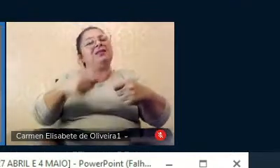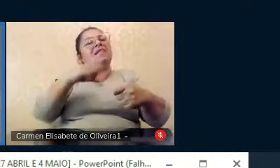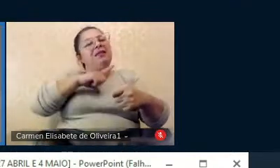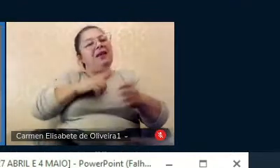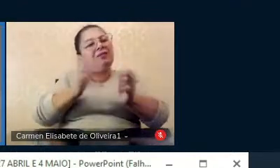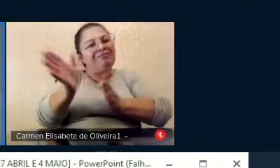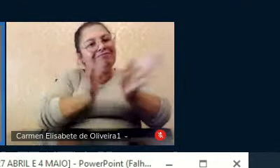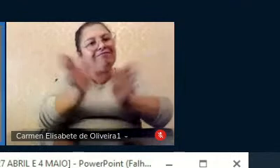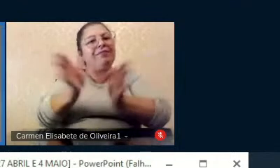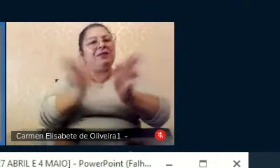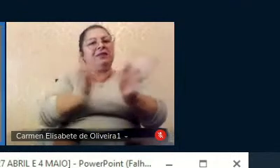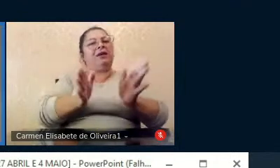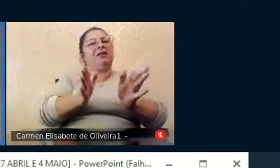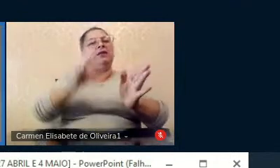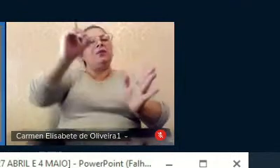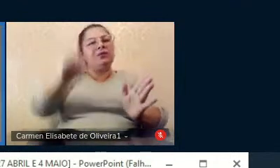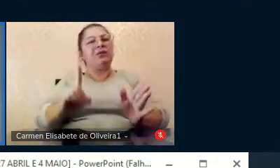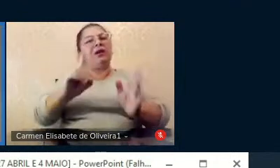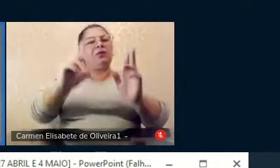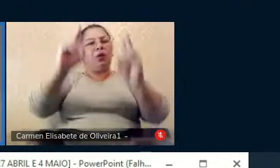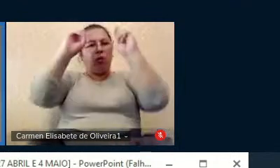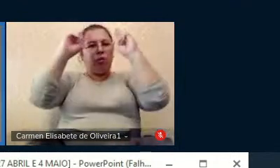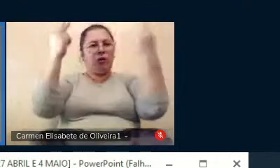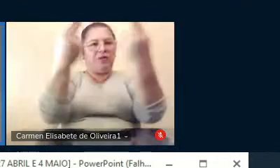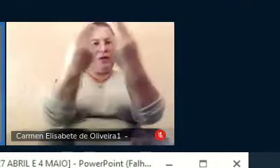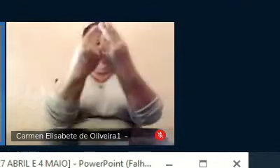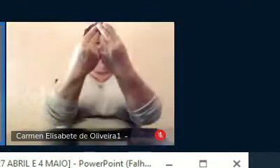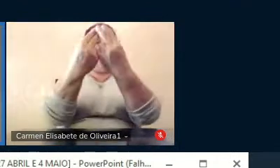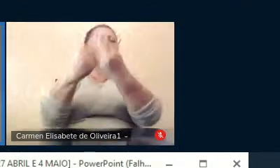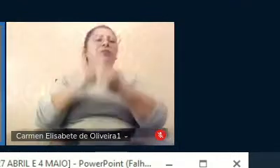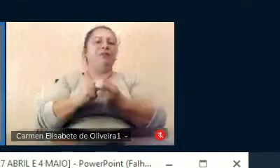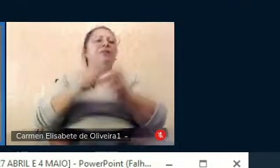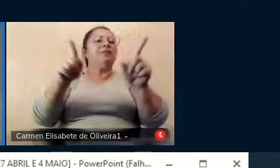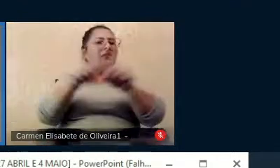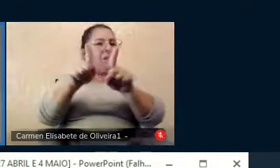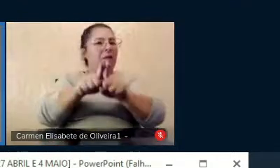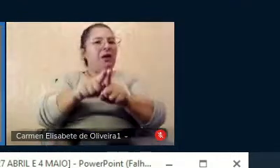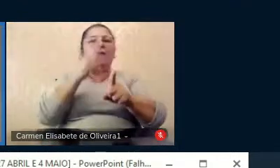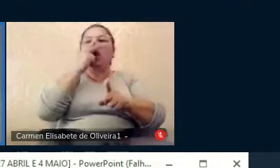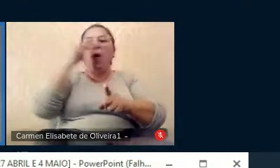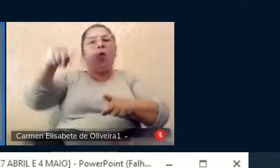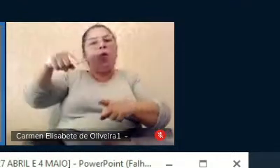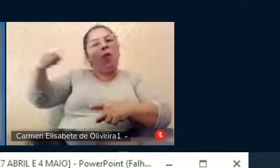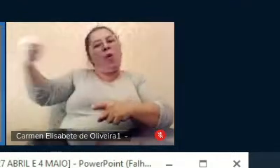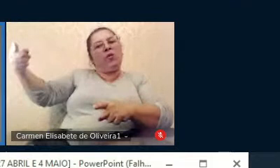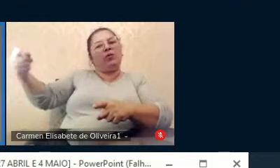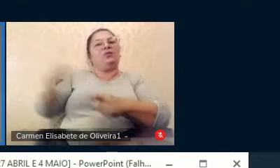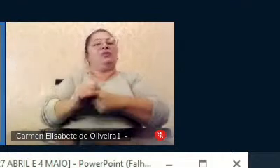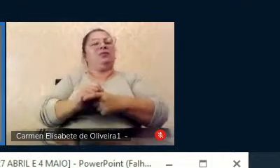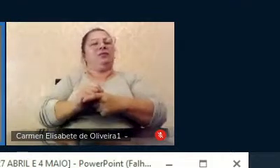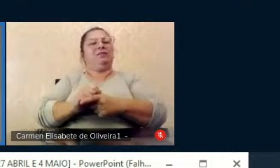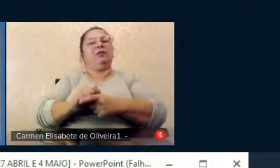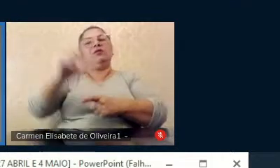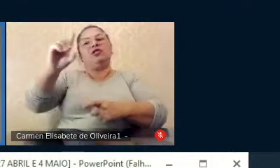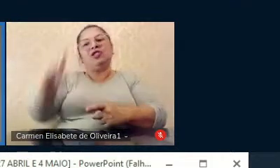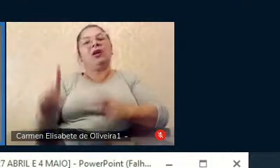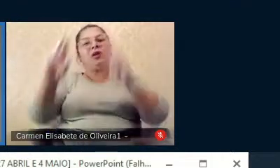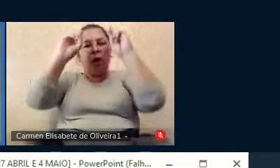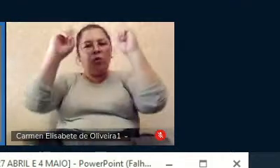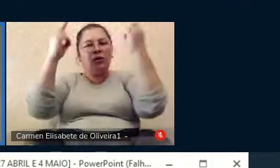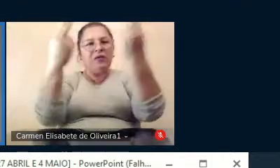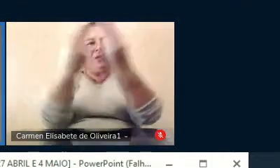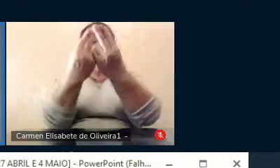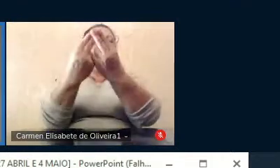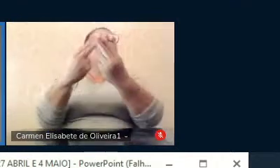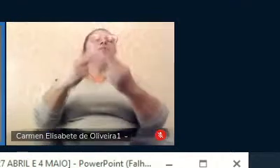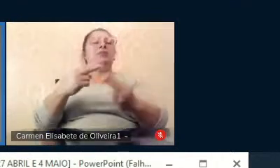acesso, né, a esse direito universal, que também assim como outros que nós comentamos, também é um direito universal